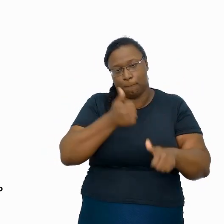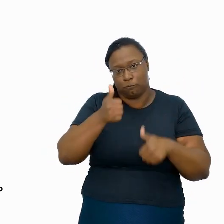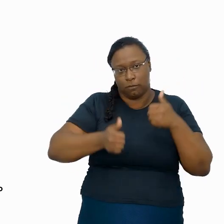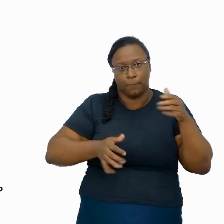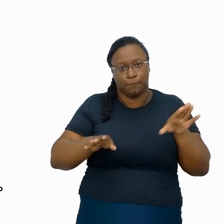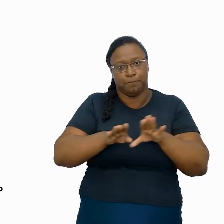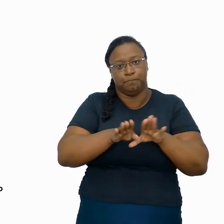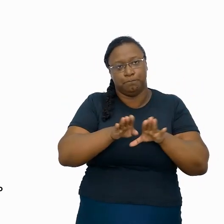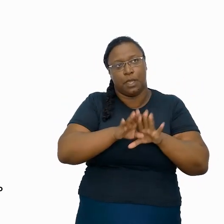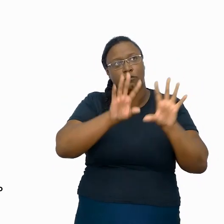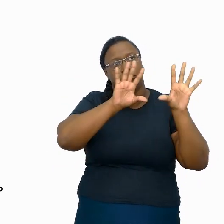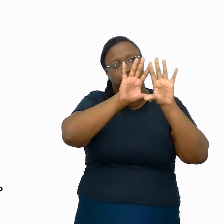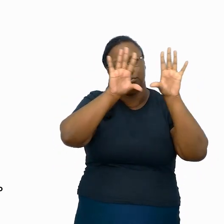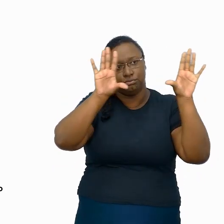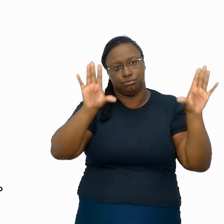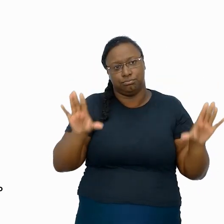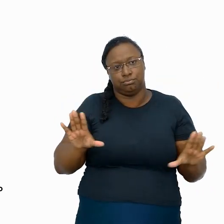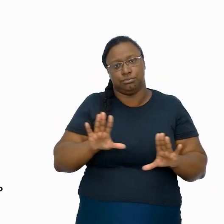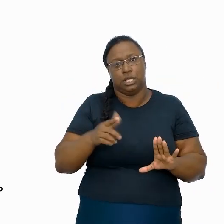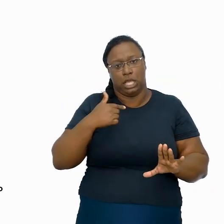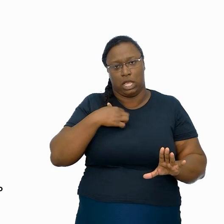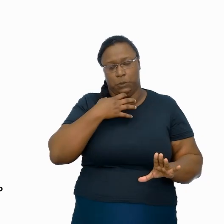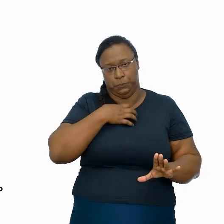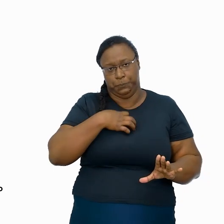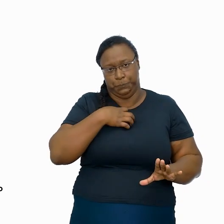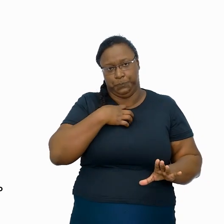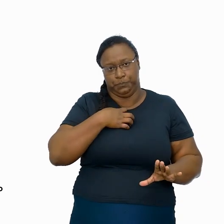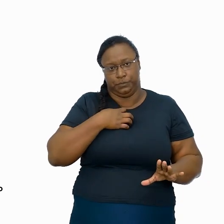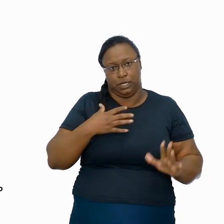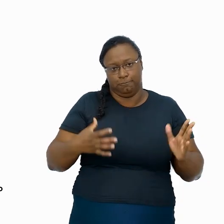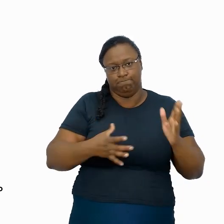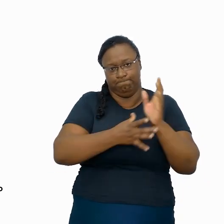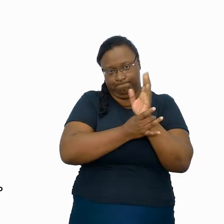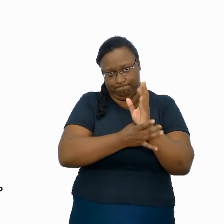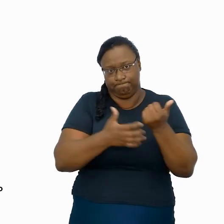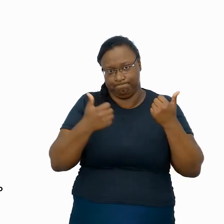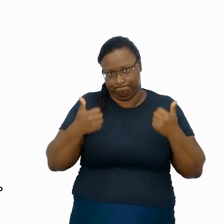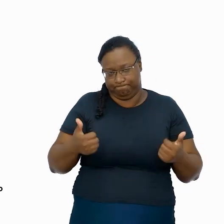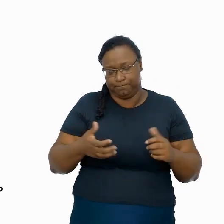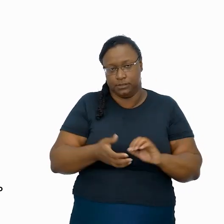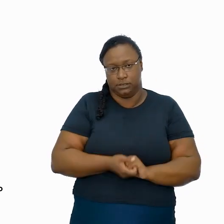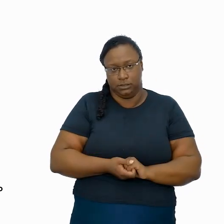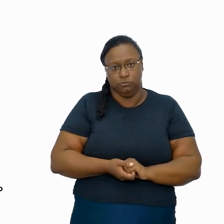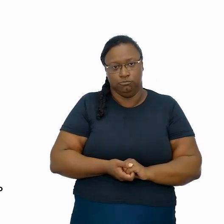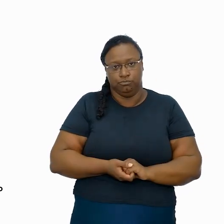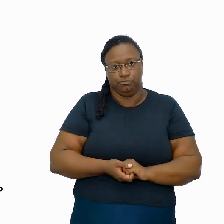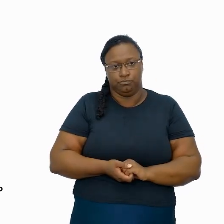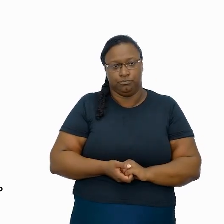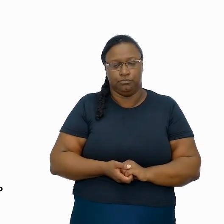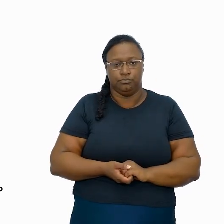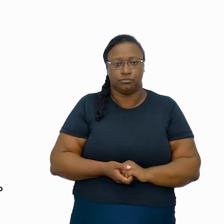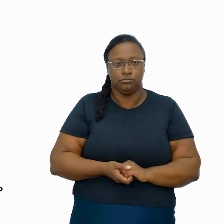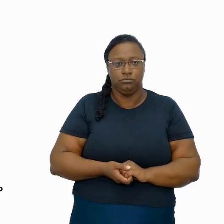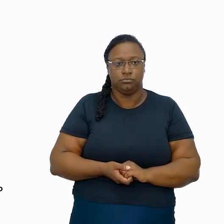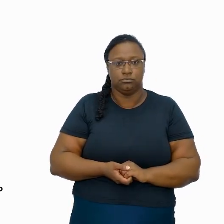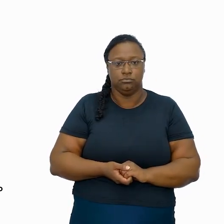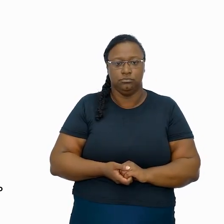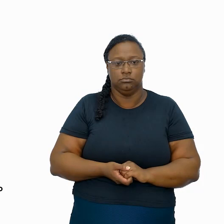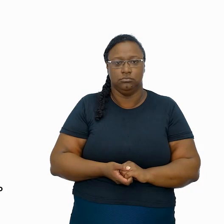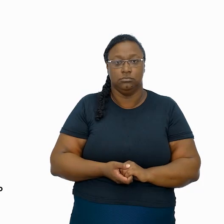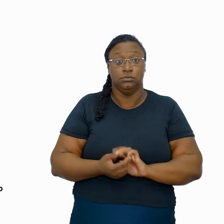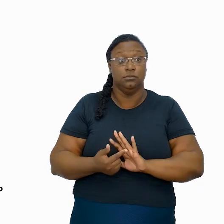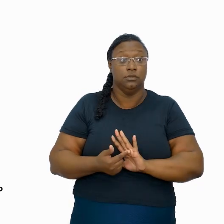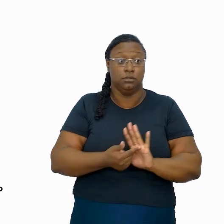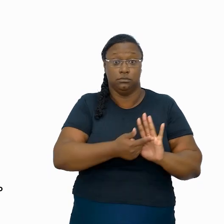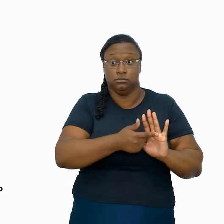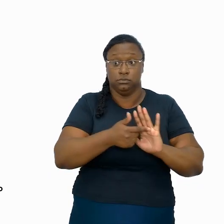esses cartazes. Me sinto mais seguro, né, avaliar a partir de critérios pré-estabelecidos. E também a